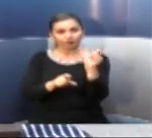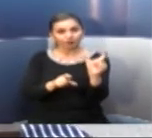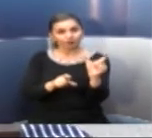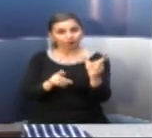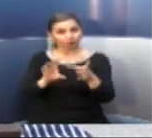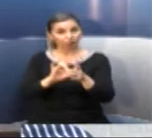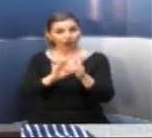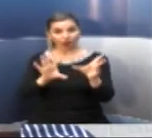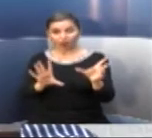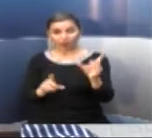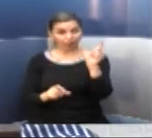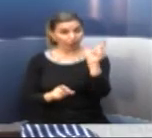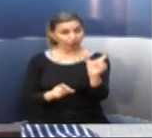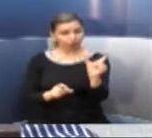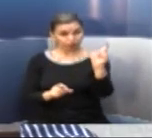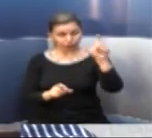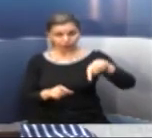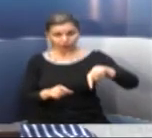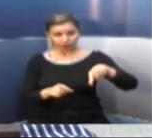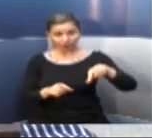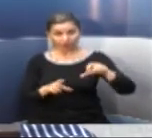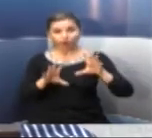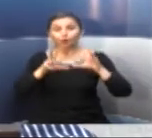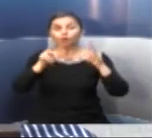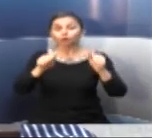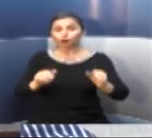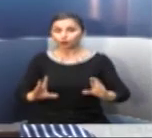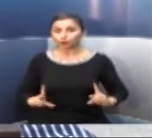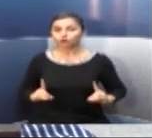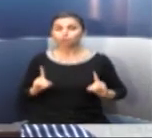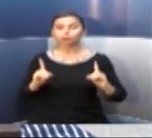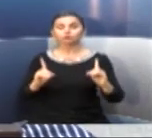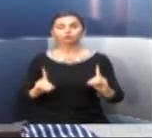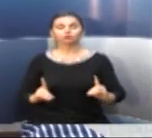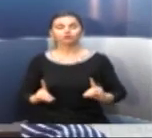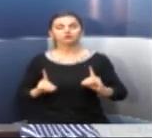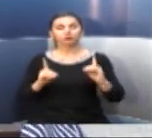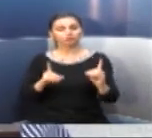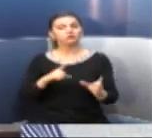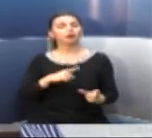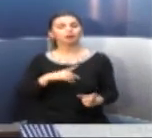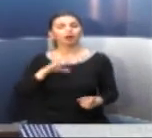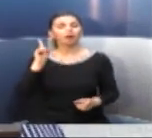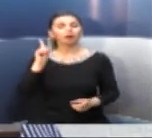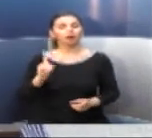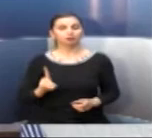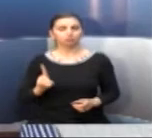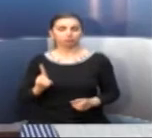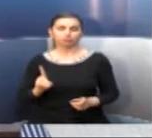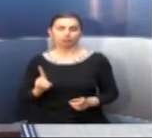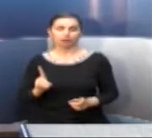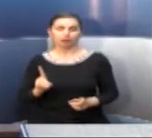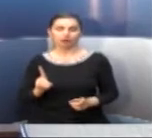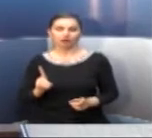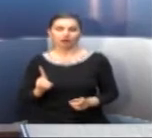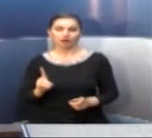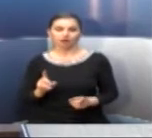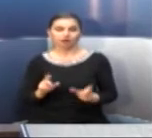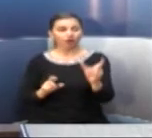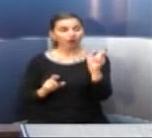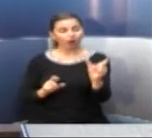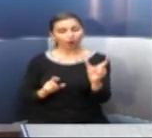Passa a ser um cartão onde todos os deficientes vão ter o direito ao passe